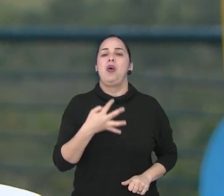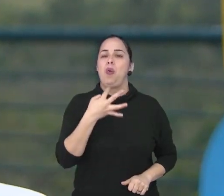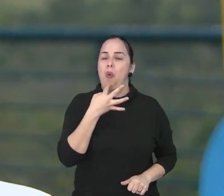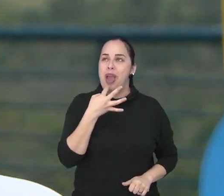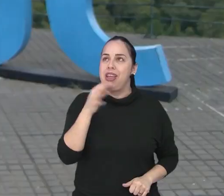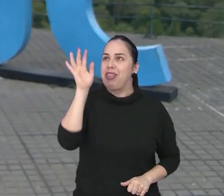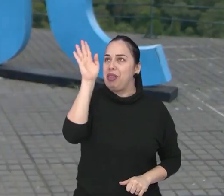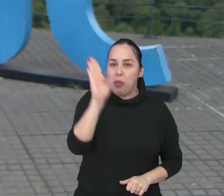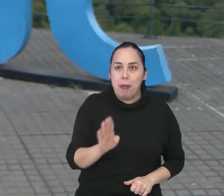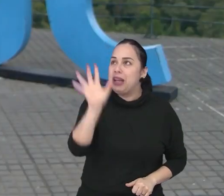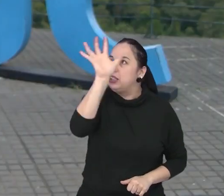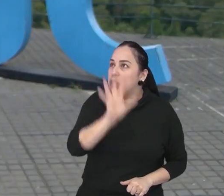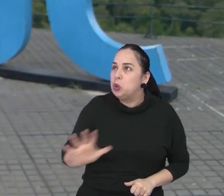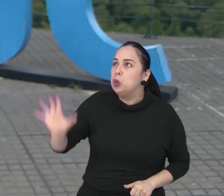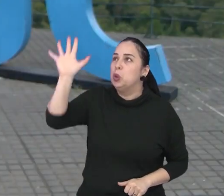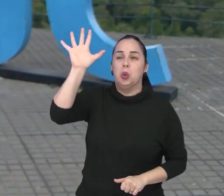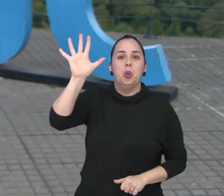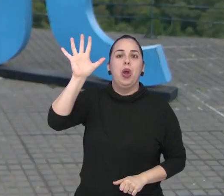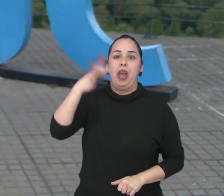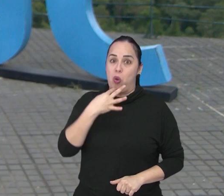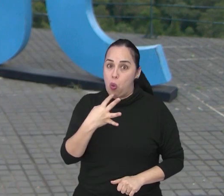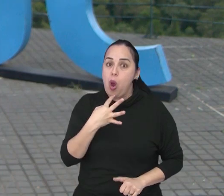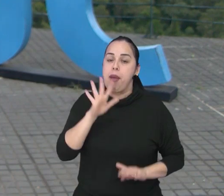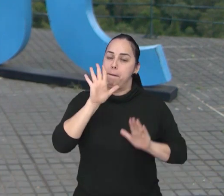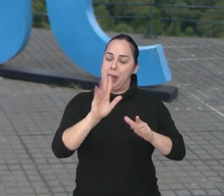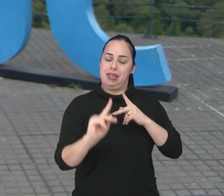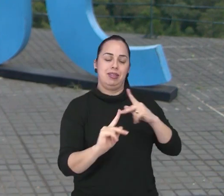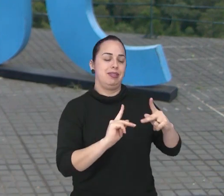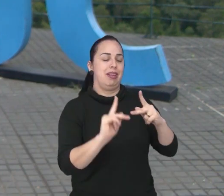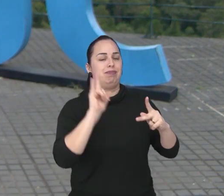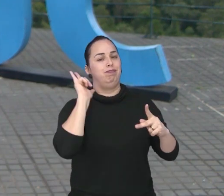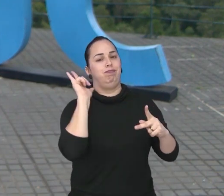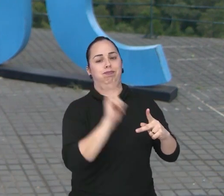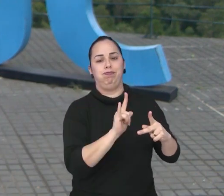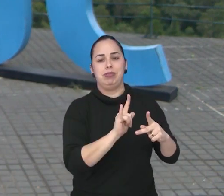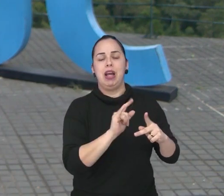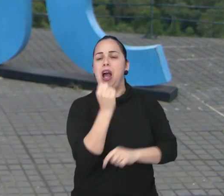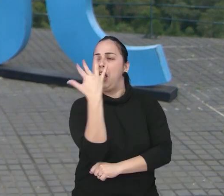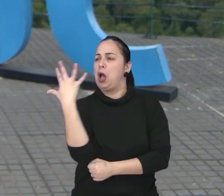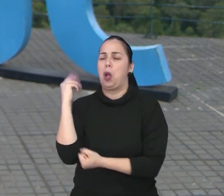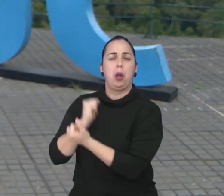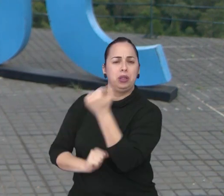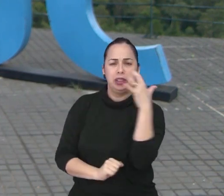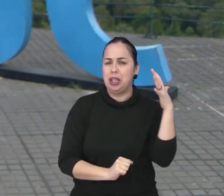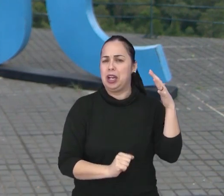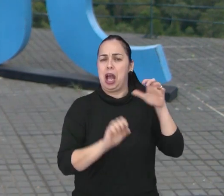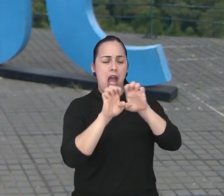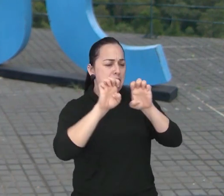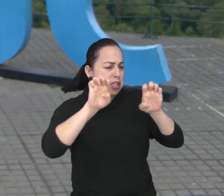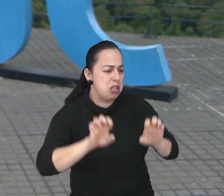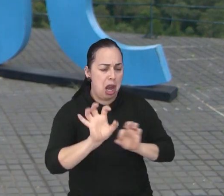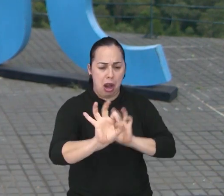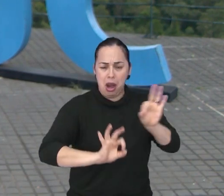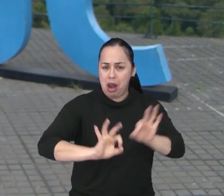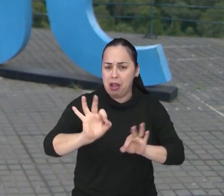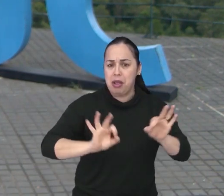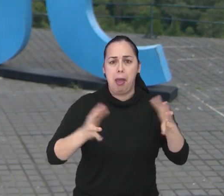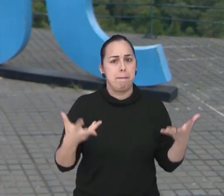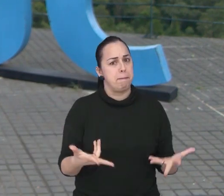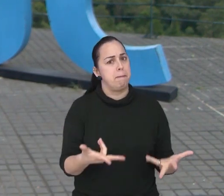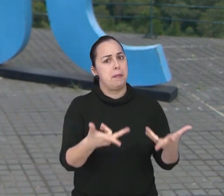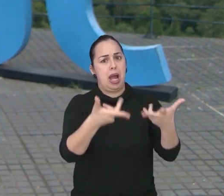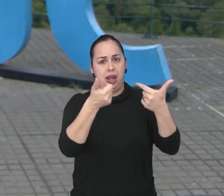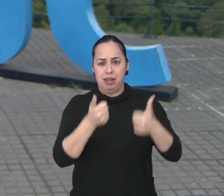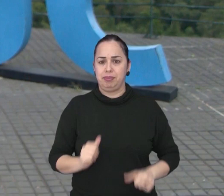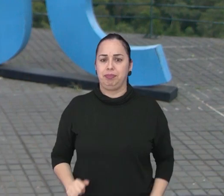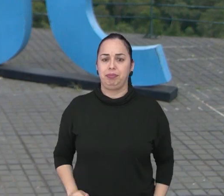por nenhum outro. Conheci muitas cidades do Brasil, mas São José dos Campos é incrível, né, gente? Quando tudo em São José, a arborização, a